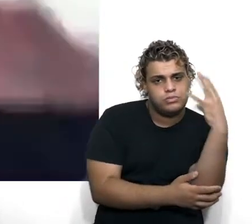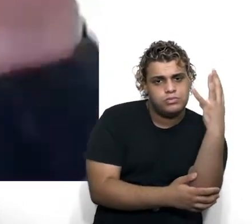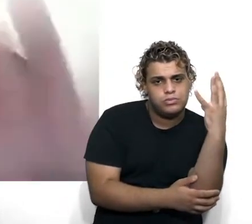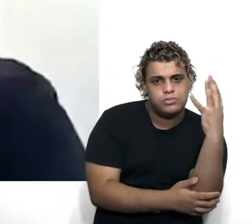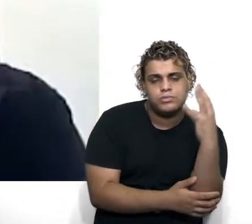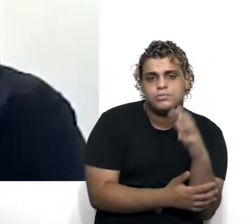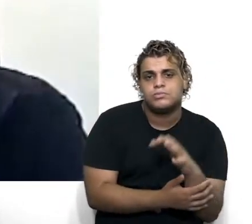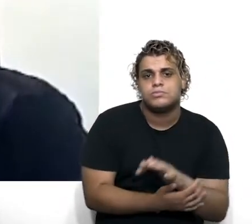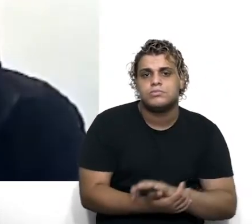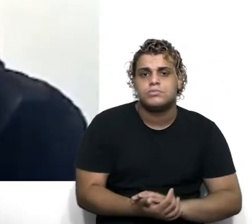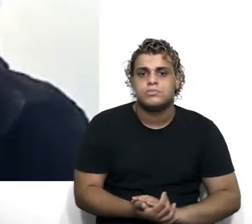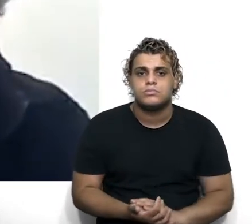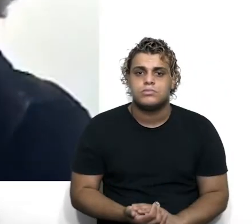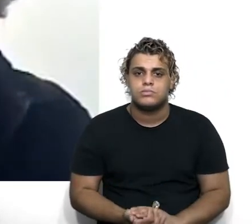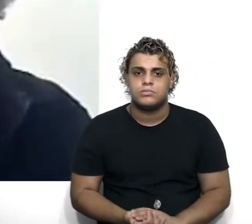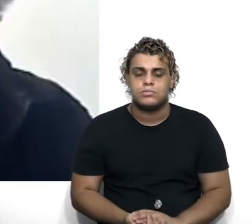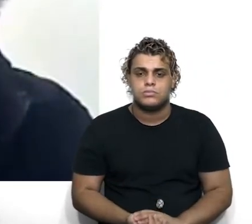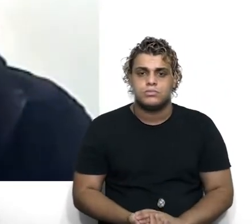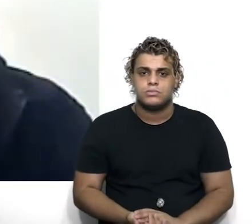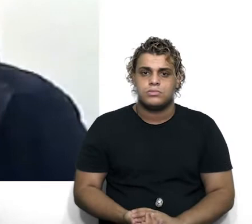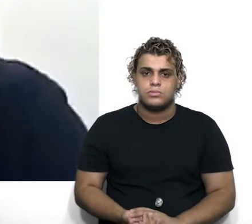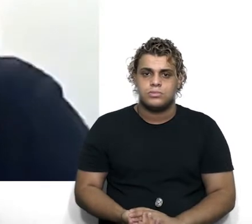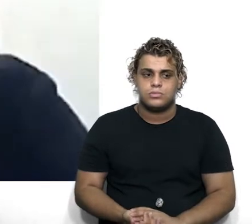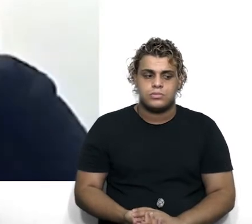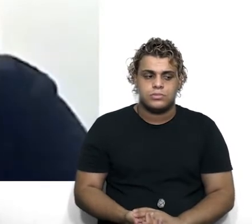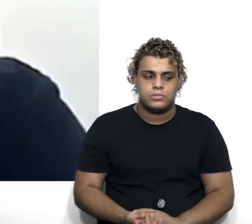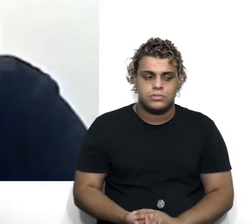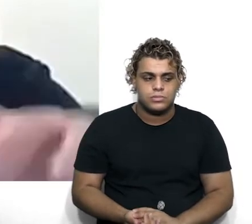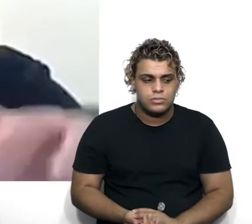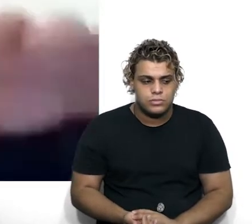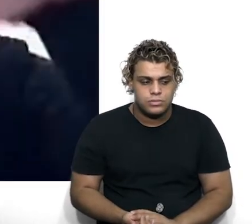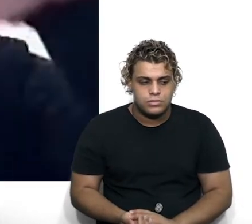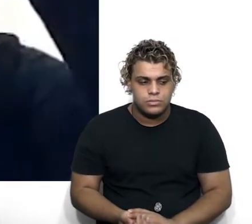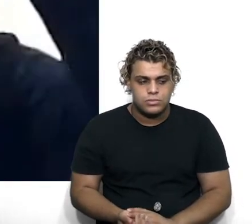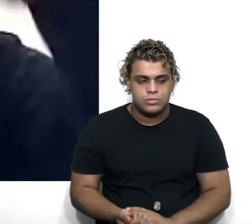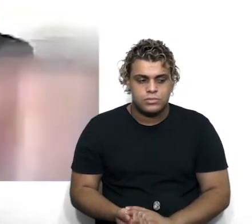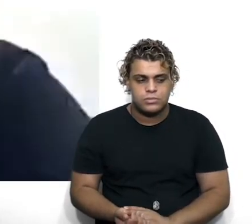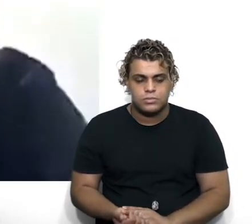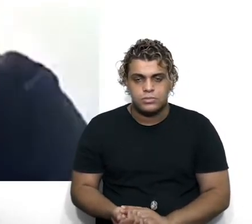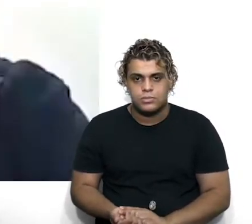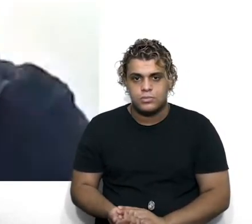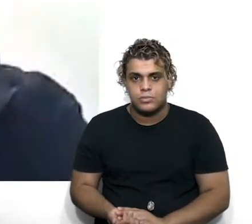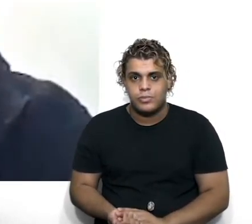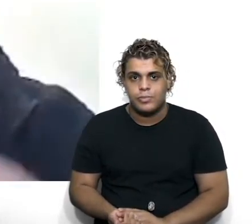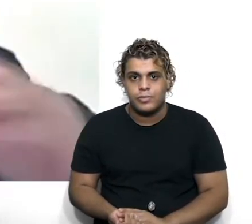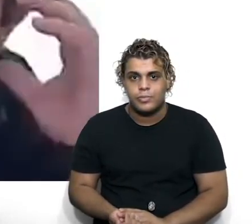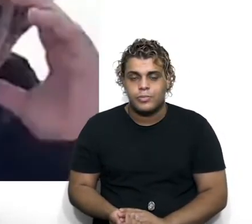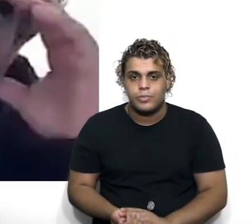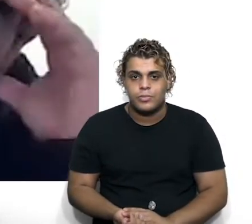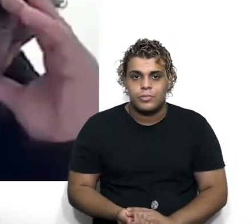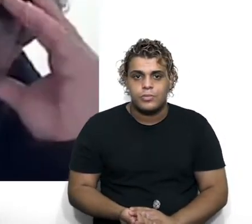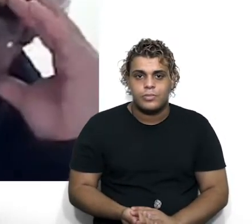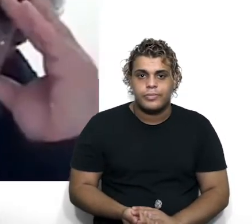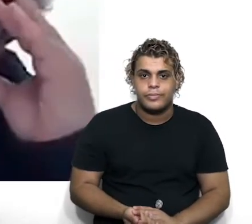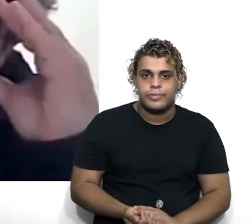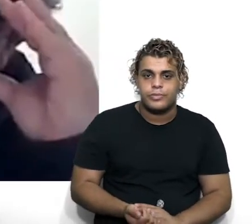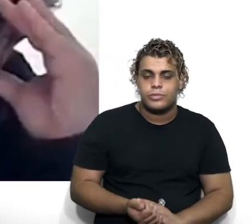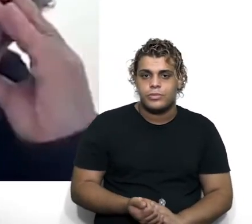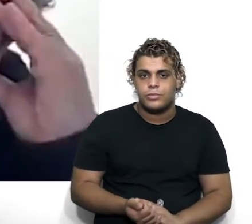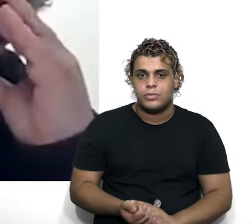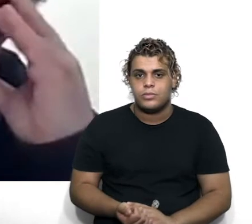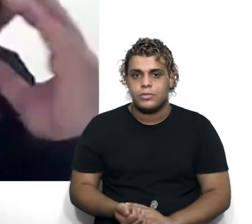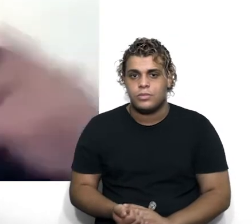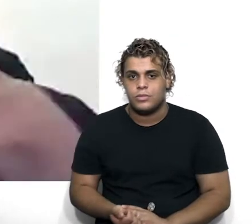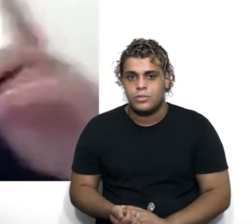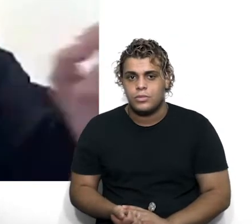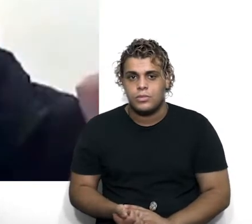pomos o pé, depois o pé de novo e fica lá quase a ir ao fundo, e depois lá temos energia para levantar um pé e andamos mais um pouco. E este pântano pode ser a